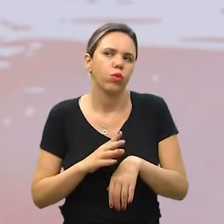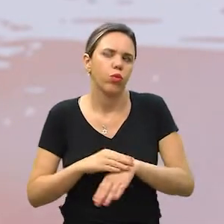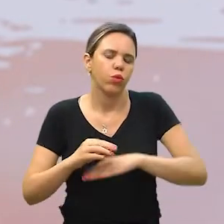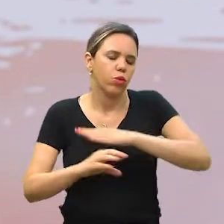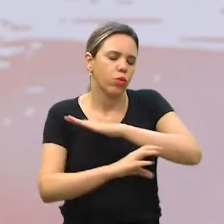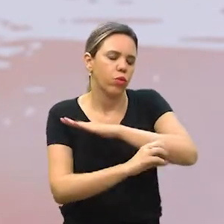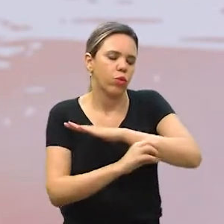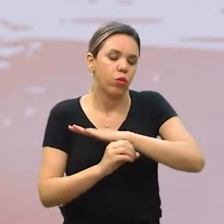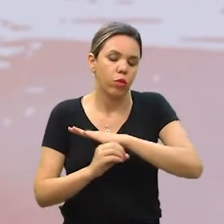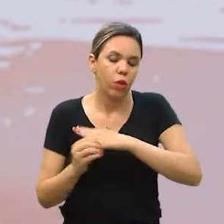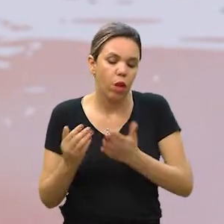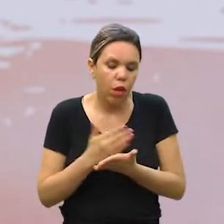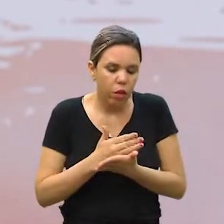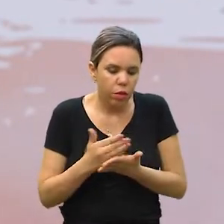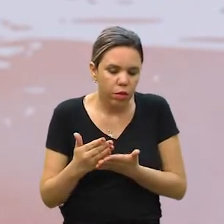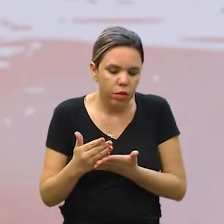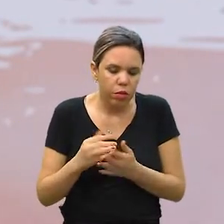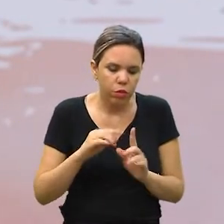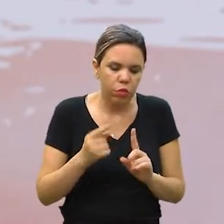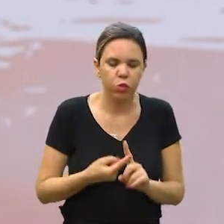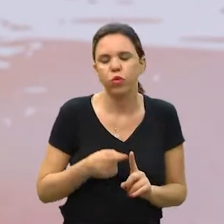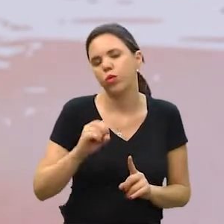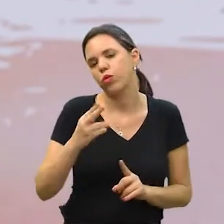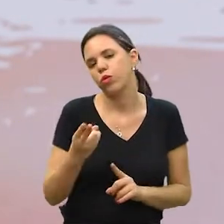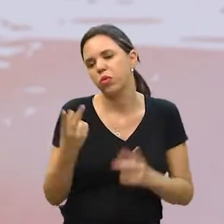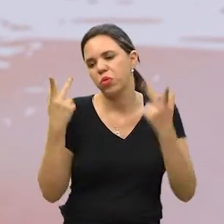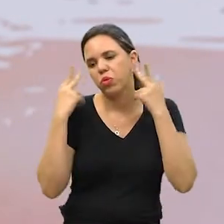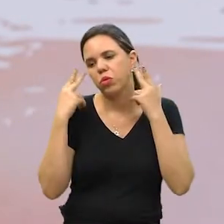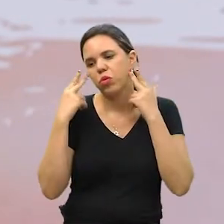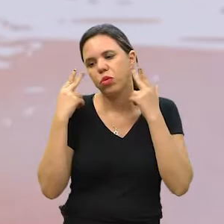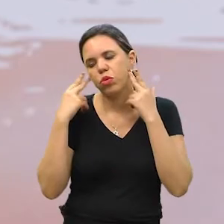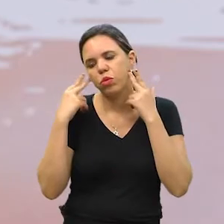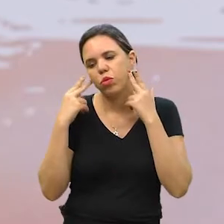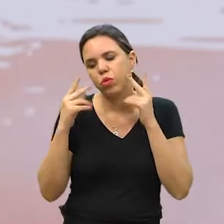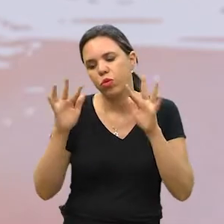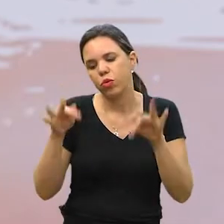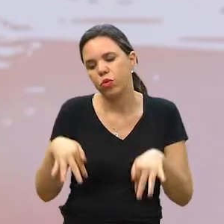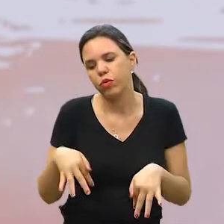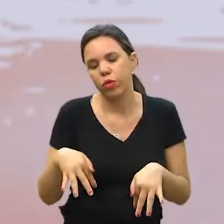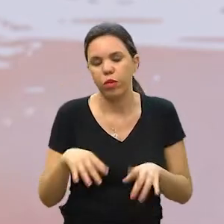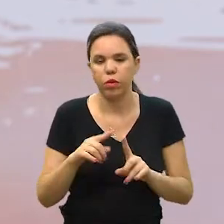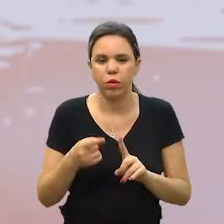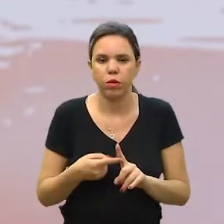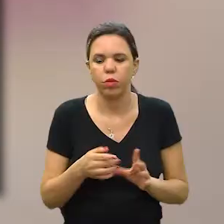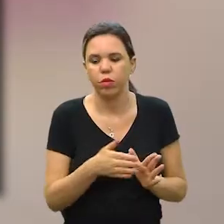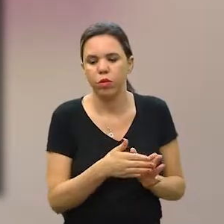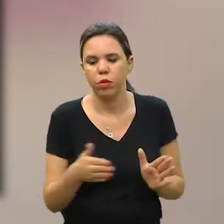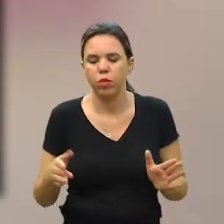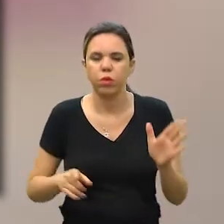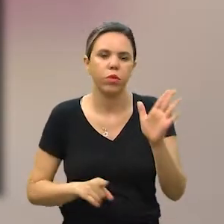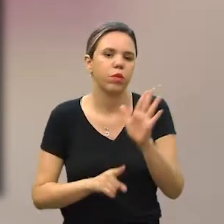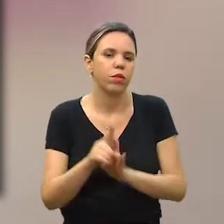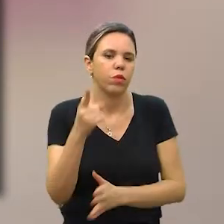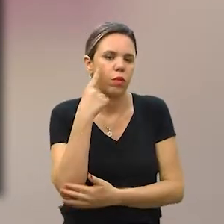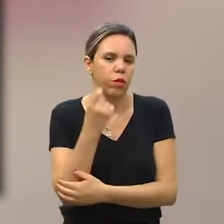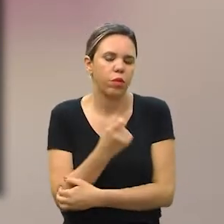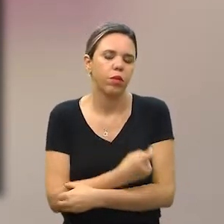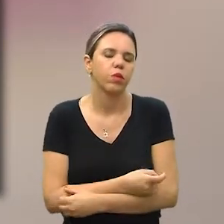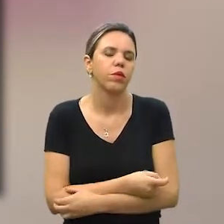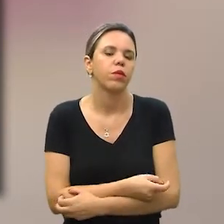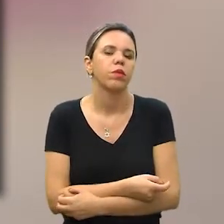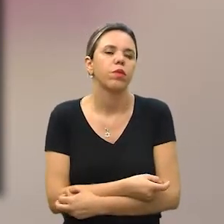da trombose? É logo no início da gestação ou normalmente mais para o final? Vivi, a sua pergunta é